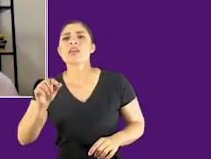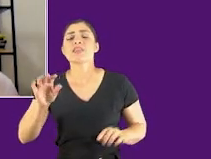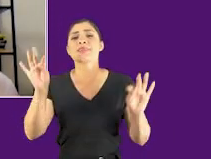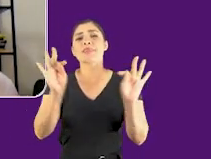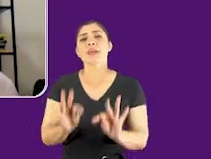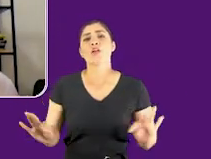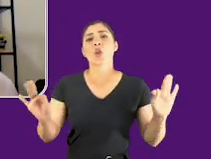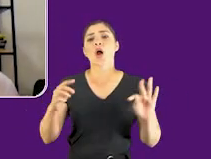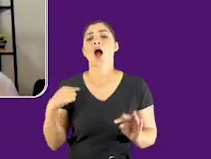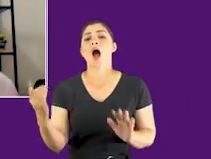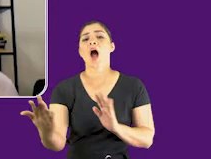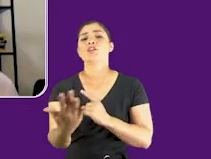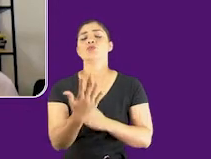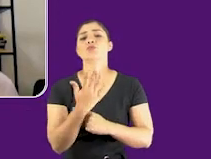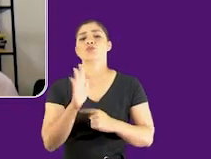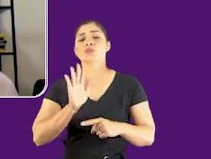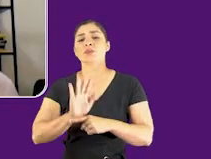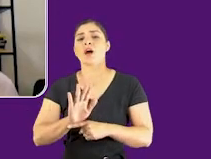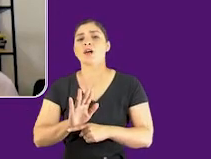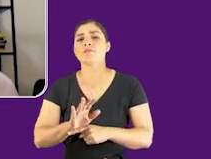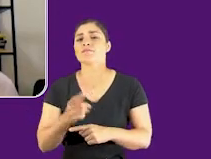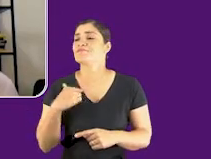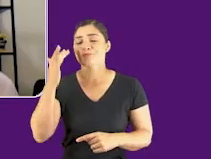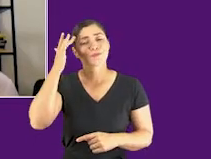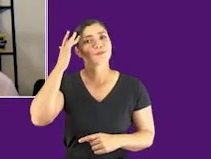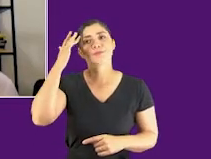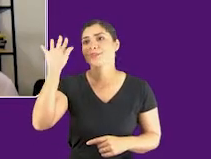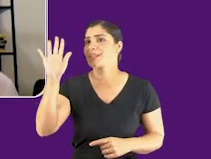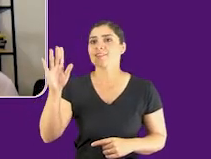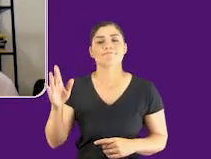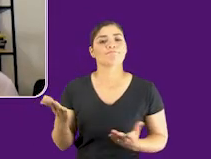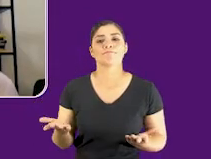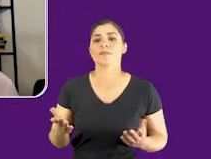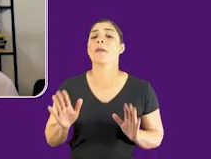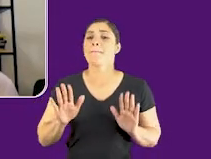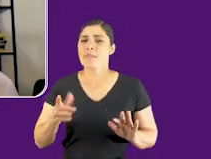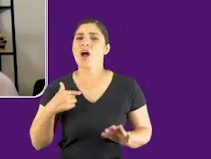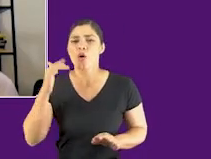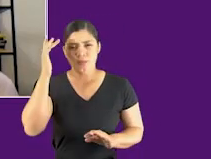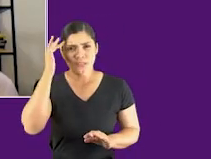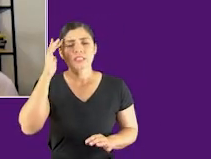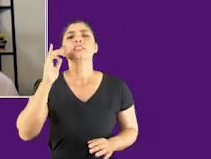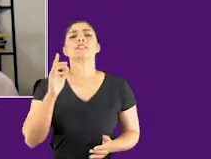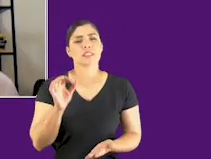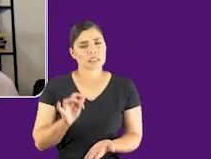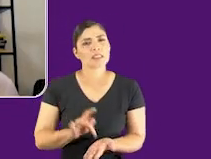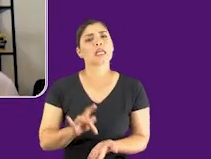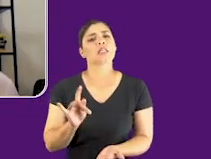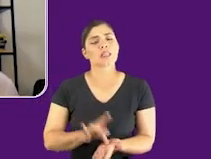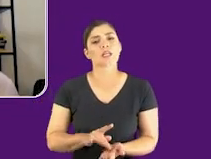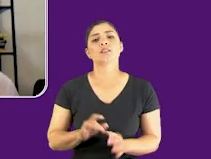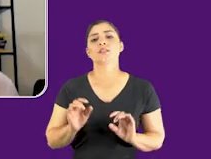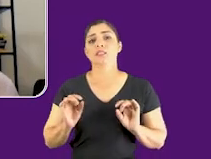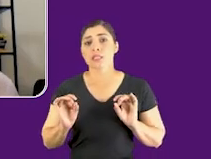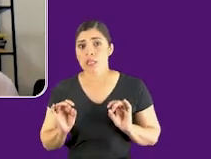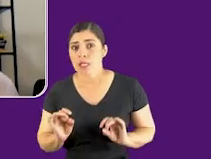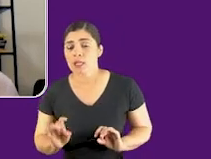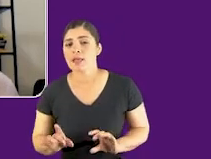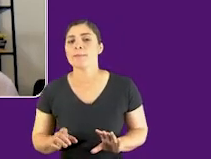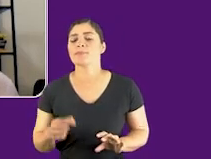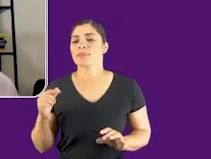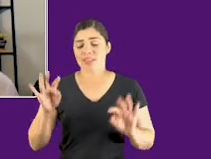nos ajudar eu não sei qual mas eu tenho certeza que vai ser fundamental usar todo tipo de tecnologia E aí é uma